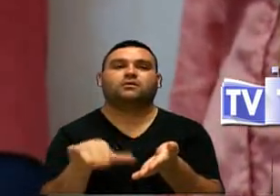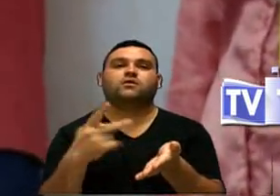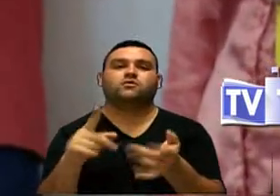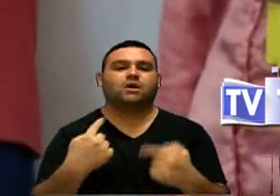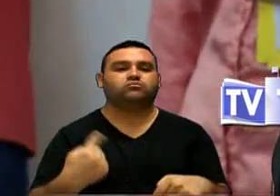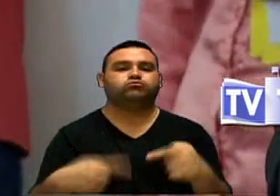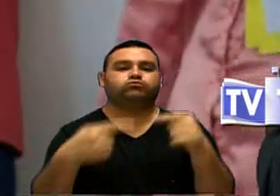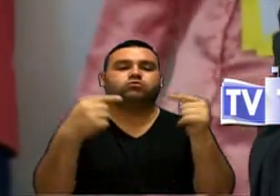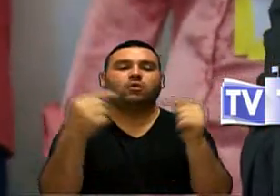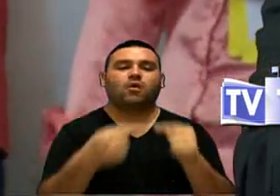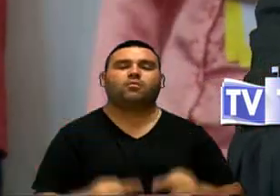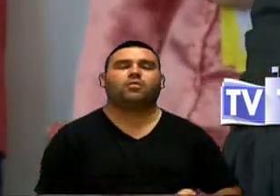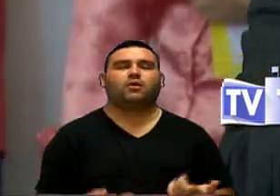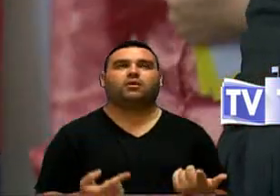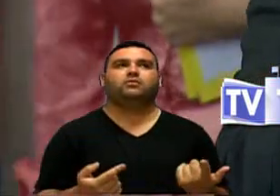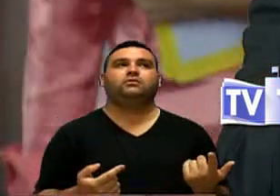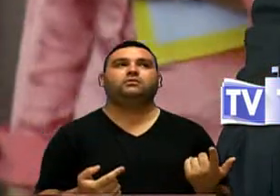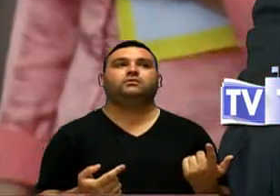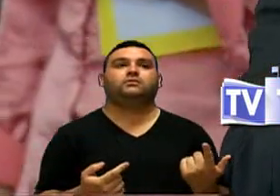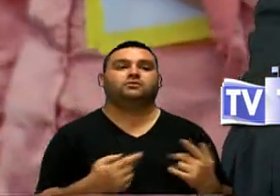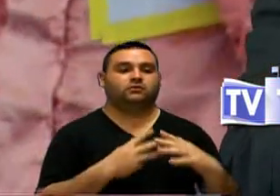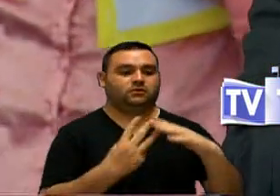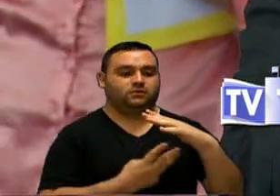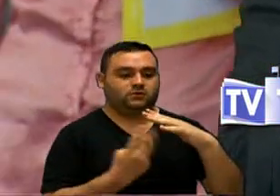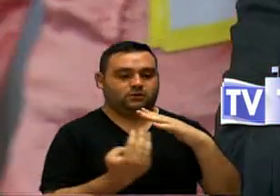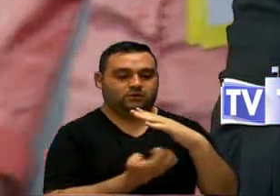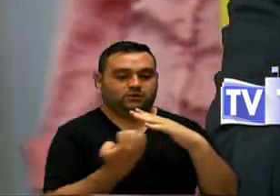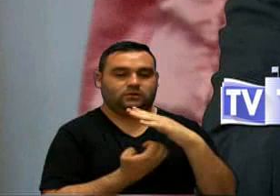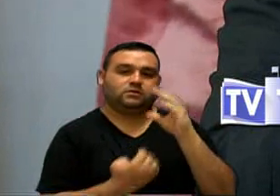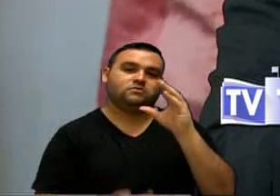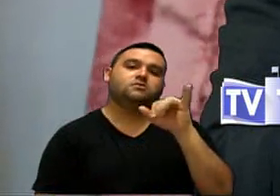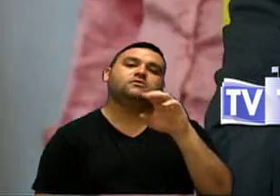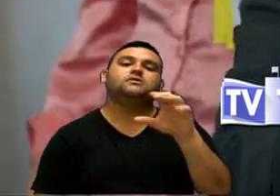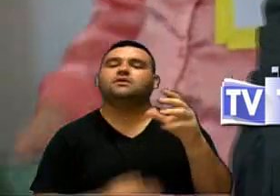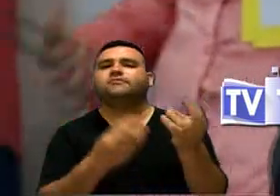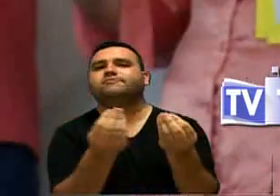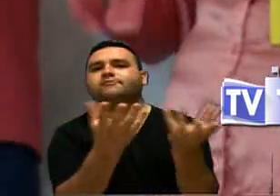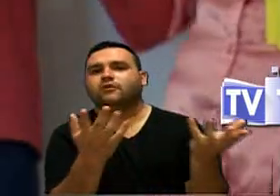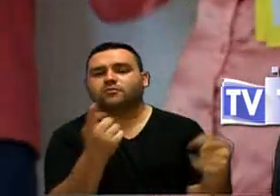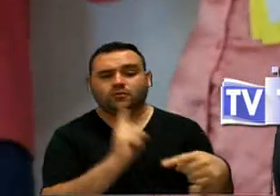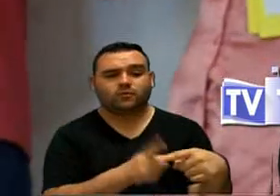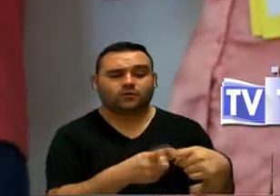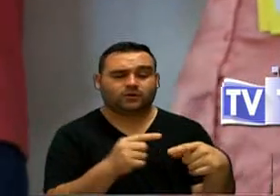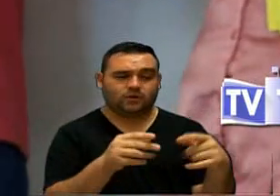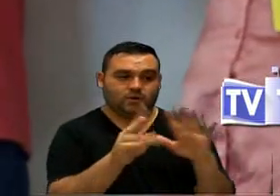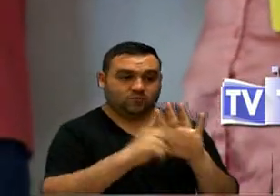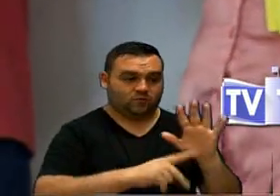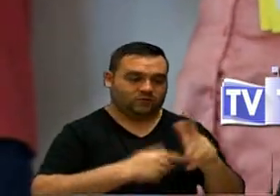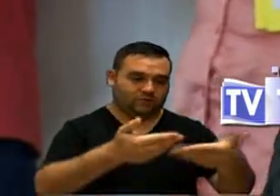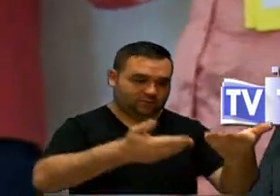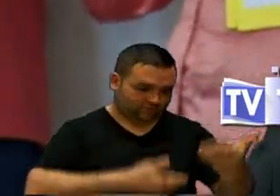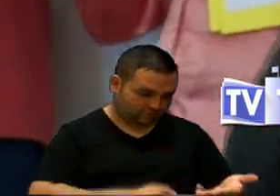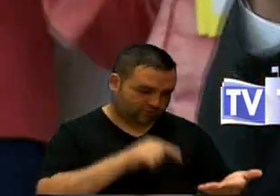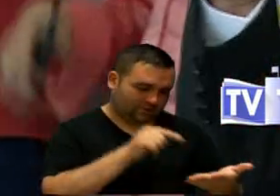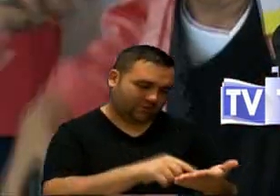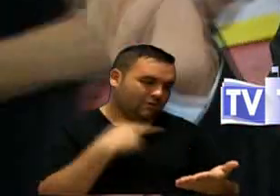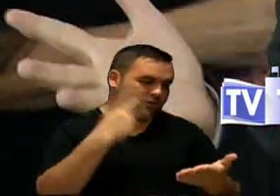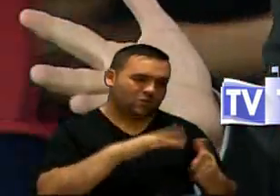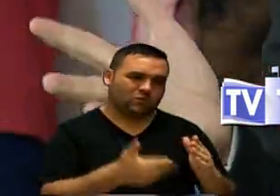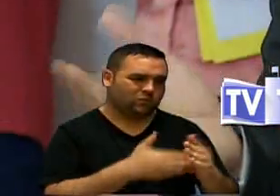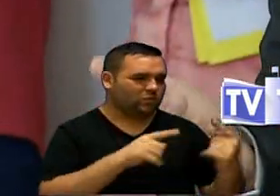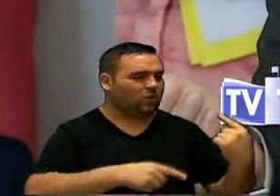as discussões sobre a terceirização do SIC? Porque o projeto vem para cá, os